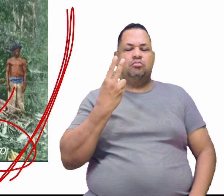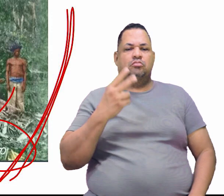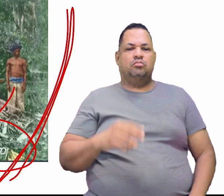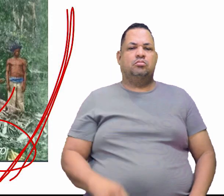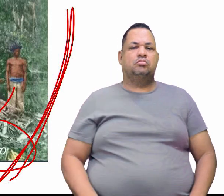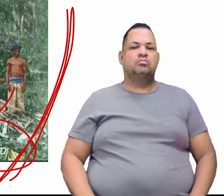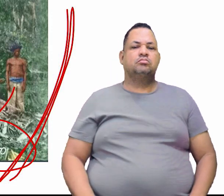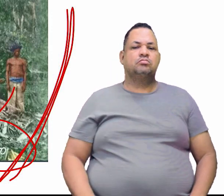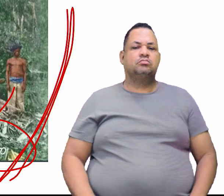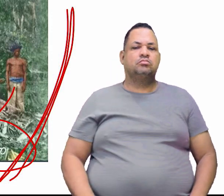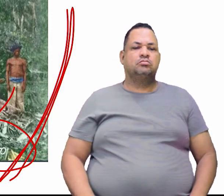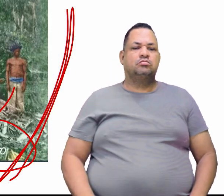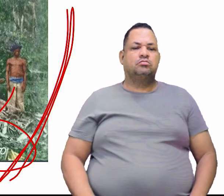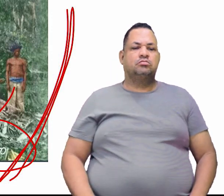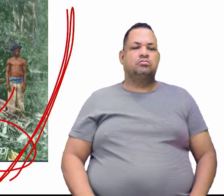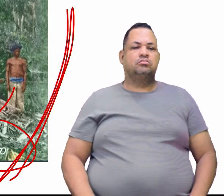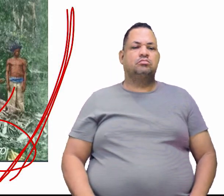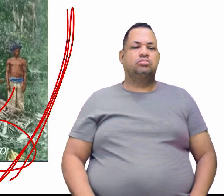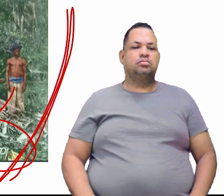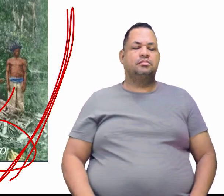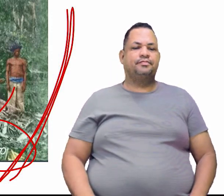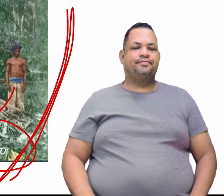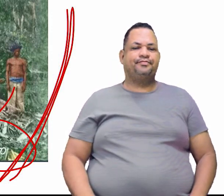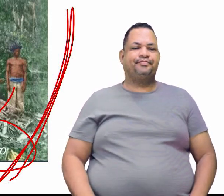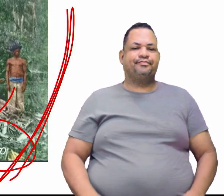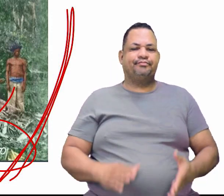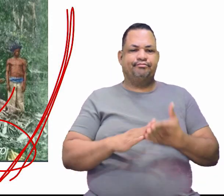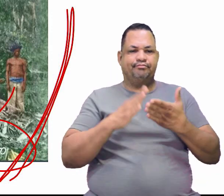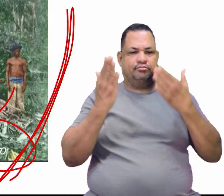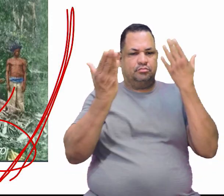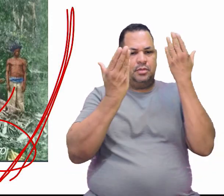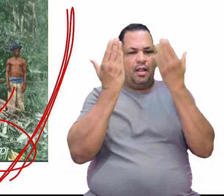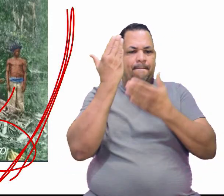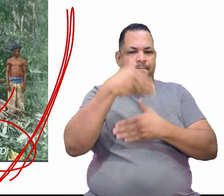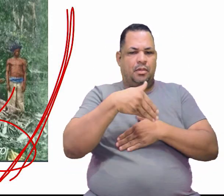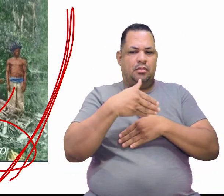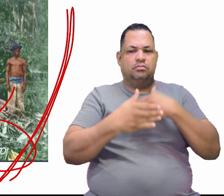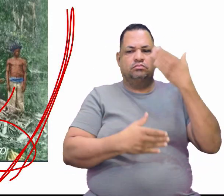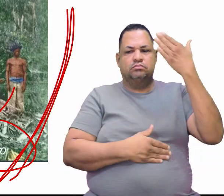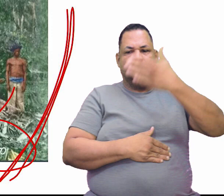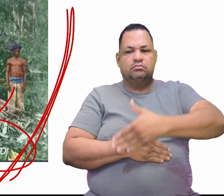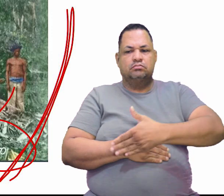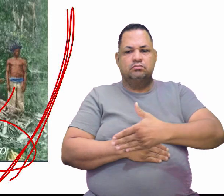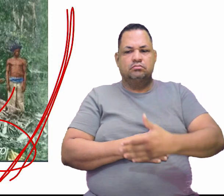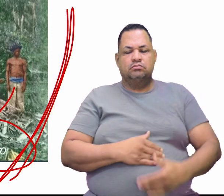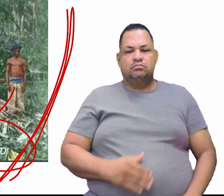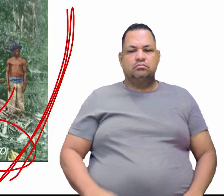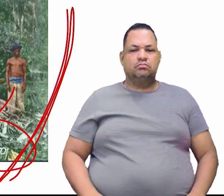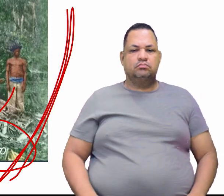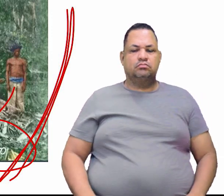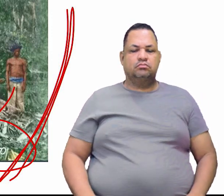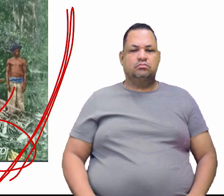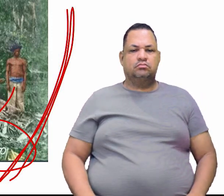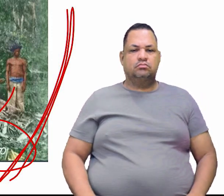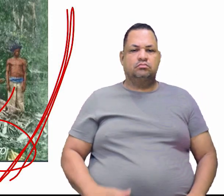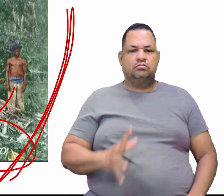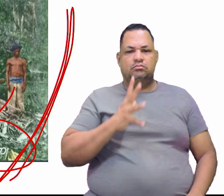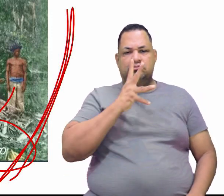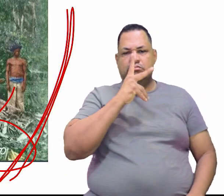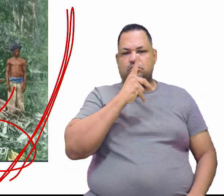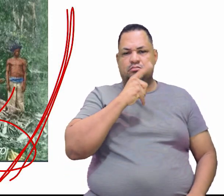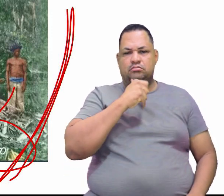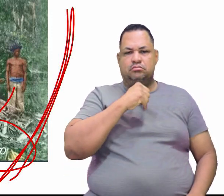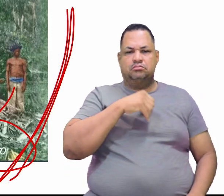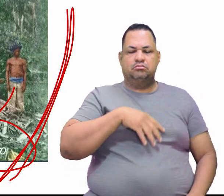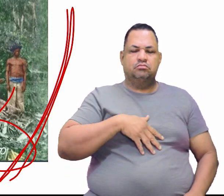Ou, não, queremos que ela passe por aqui, aí tira de cena. E aí vai levar-se